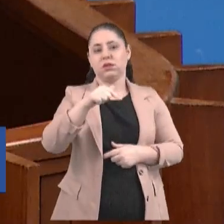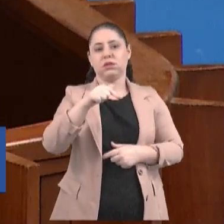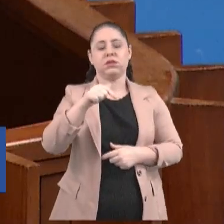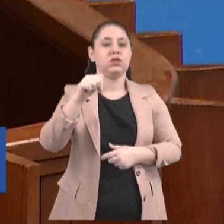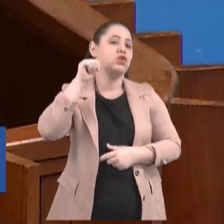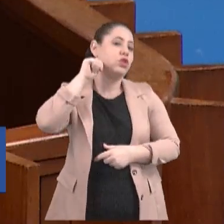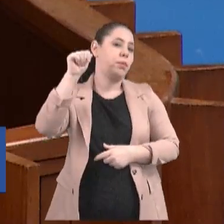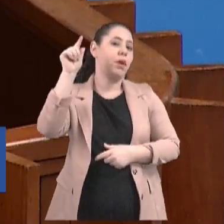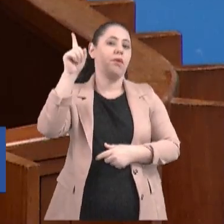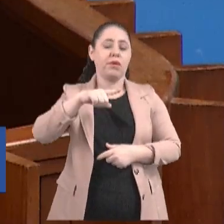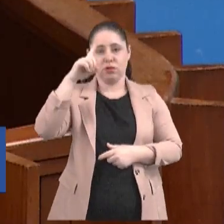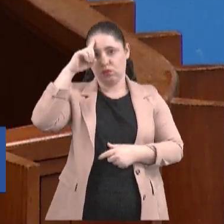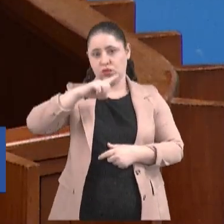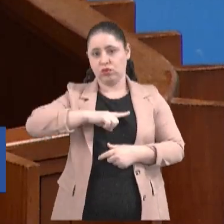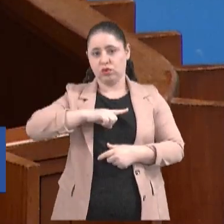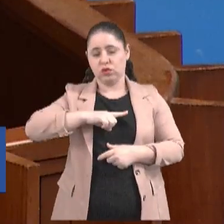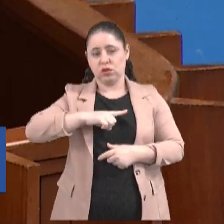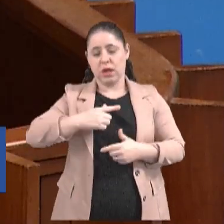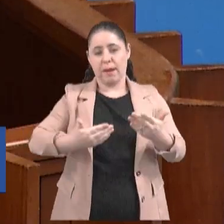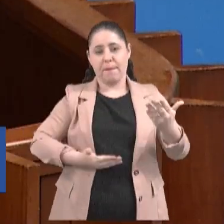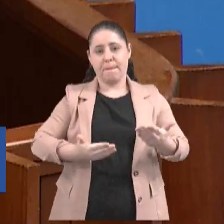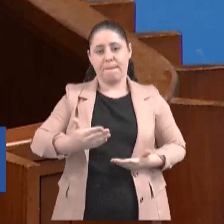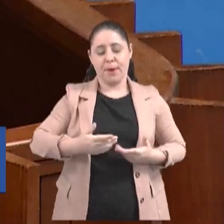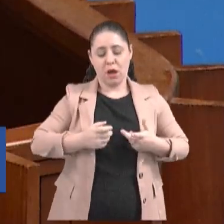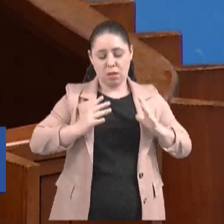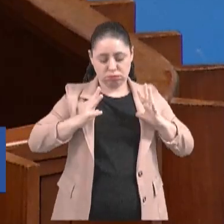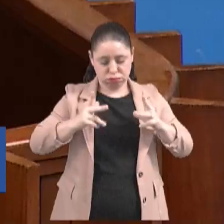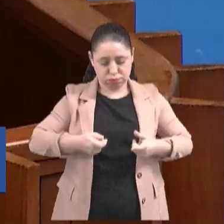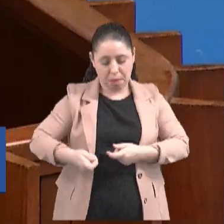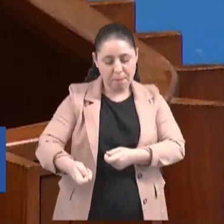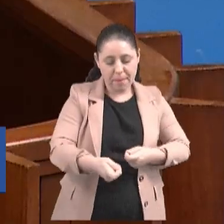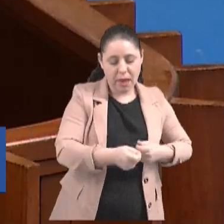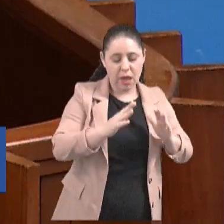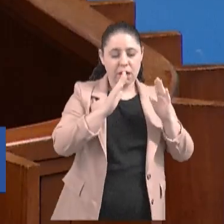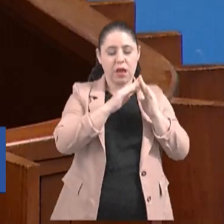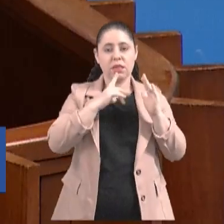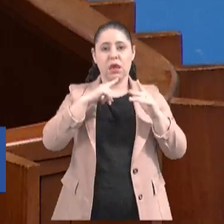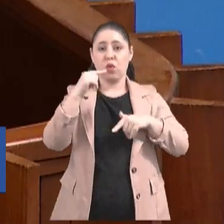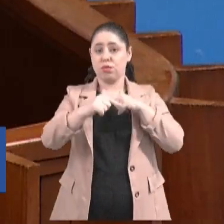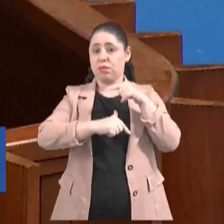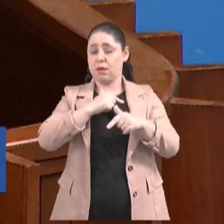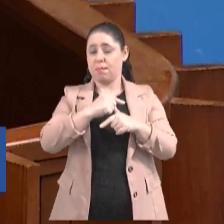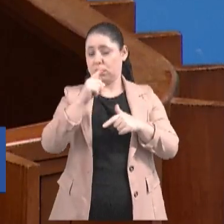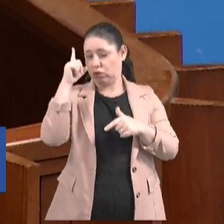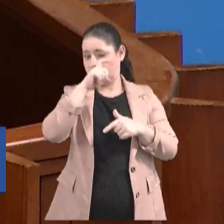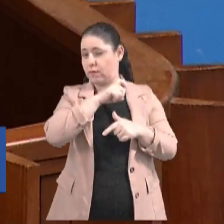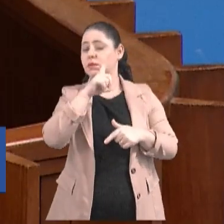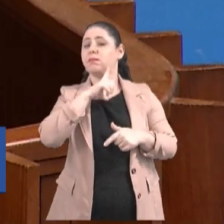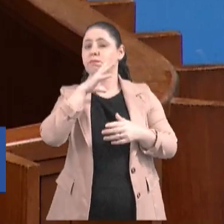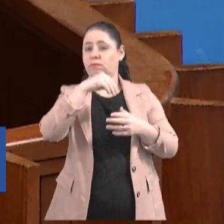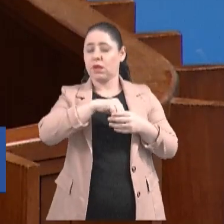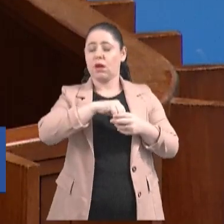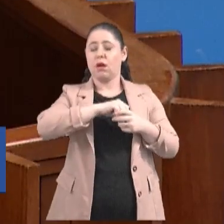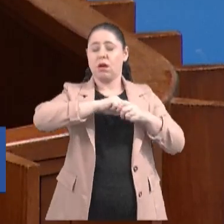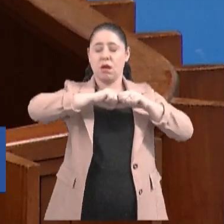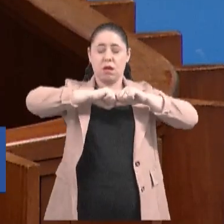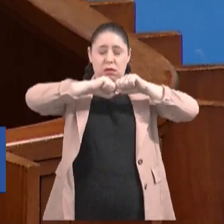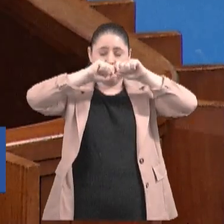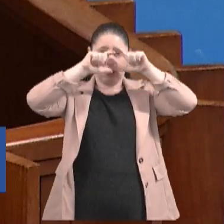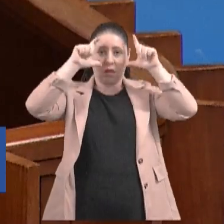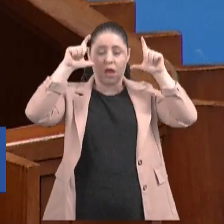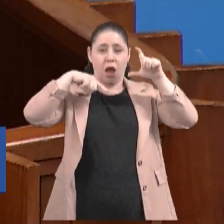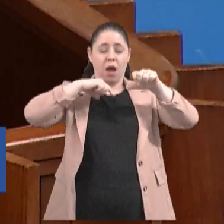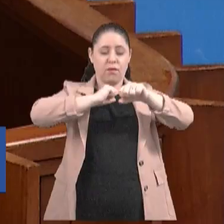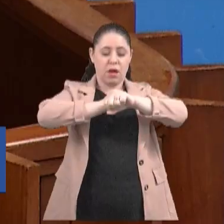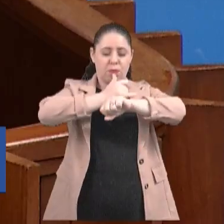27 de abril, que foi o Dia das Empregadas Domésticas, essas mulheres que têm um trabalho difícil, que acordam muitas